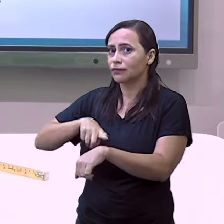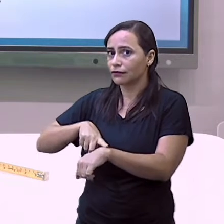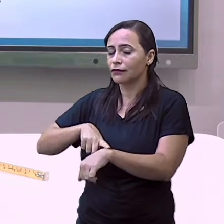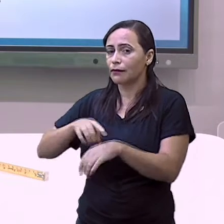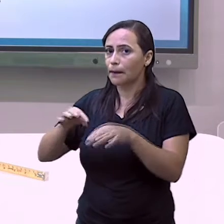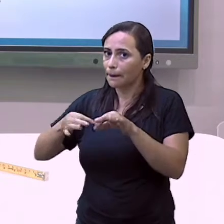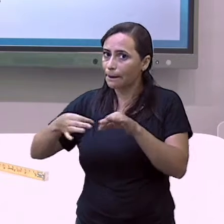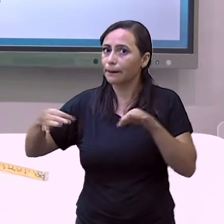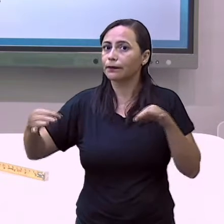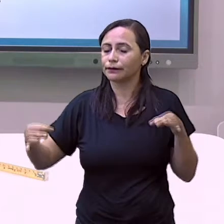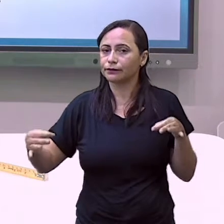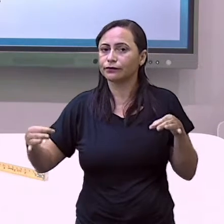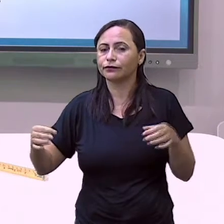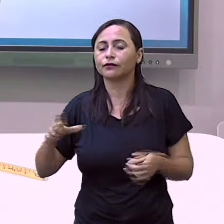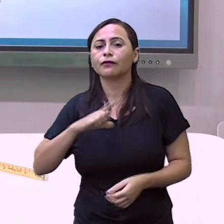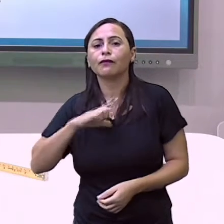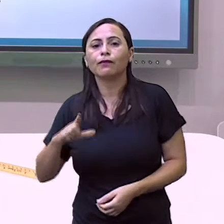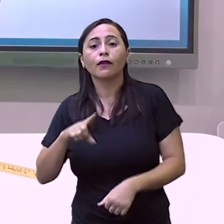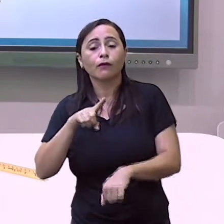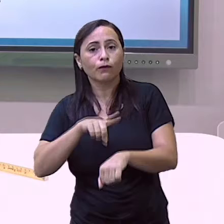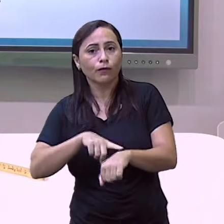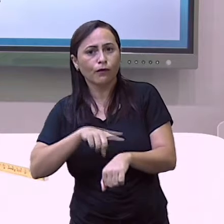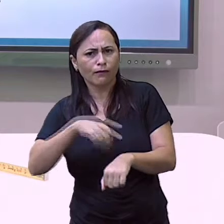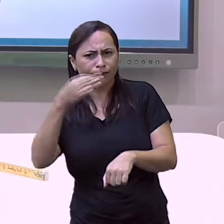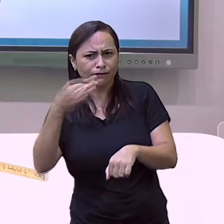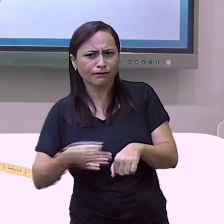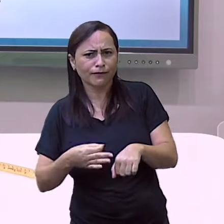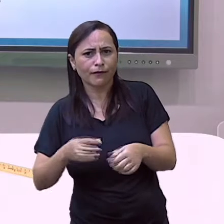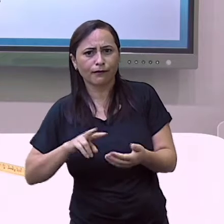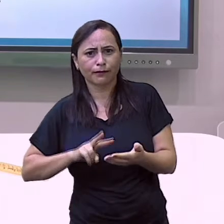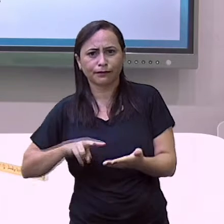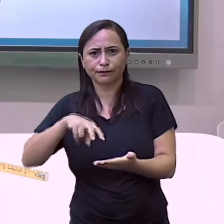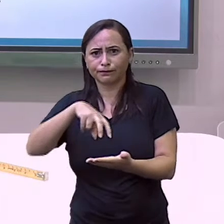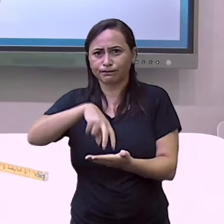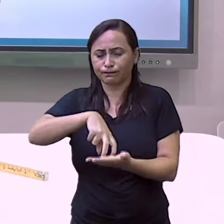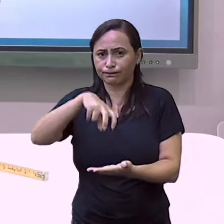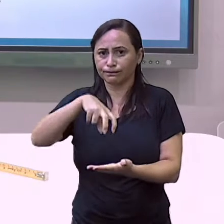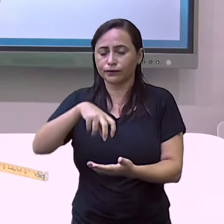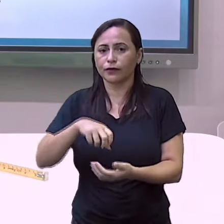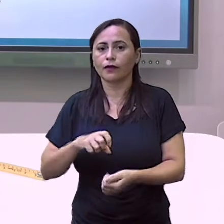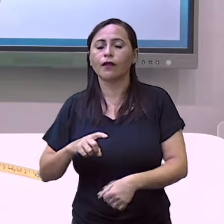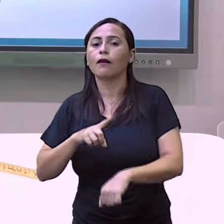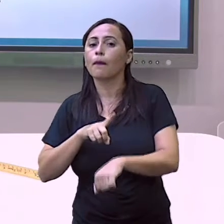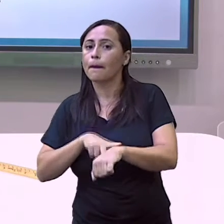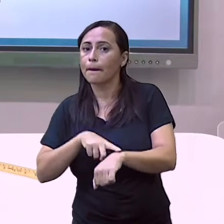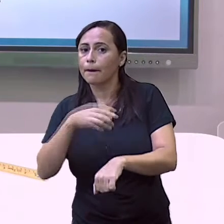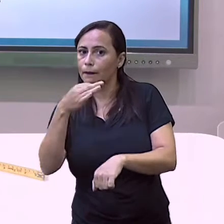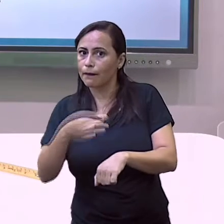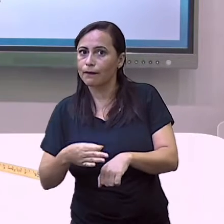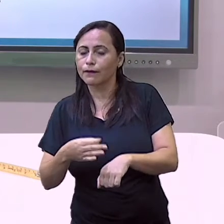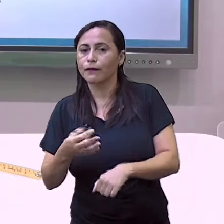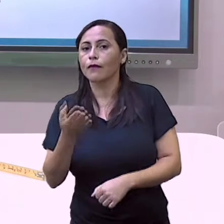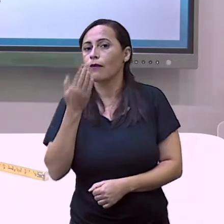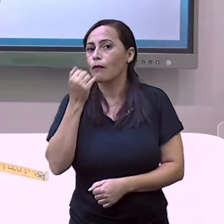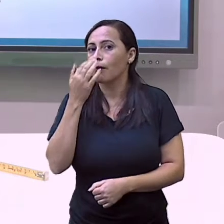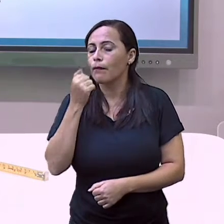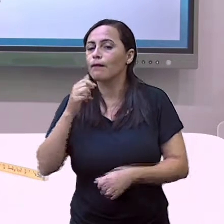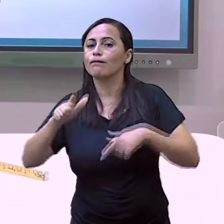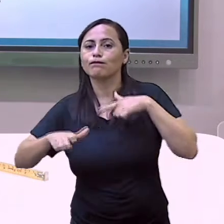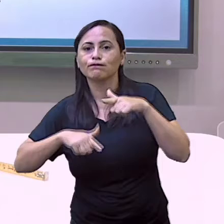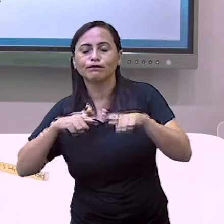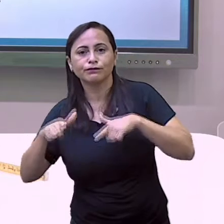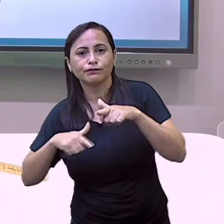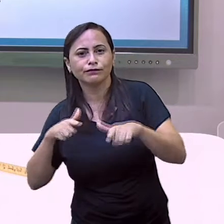acordar, nós temos horário para almoçar, não é mesmo? Horário para trabalhar, para